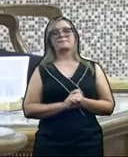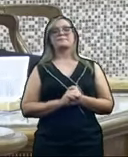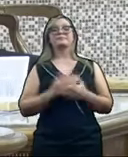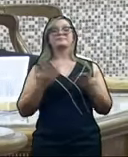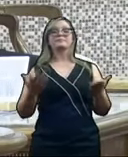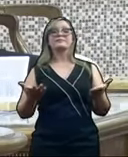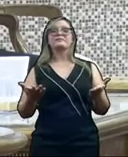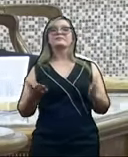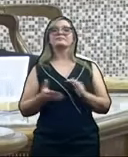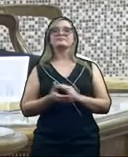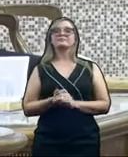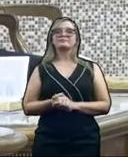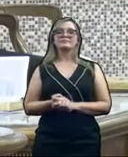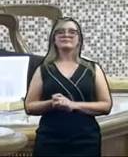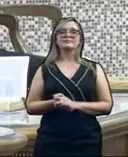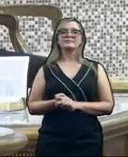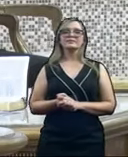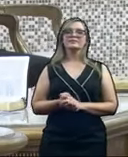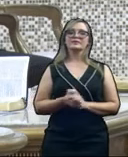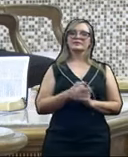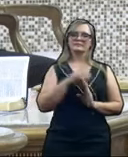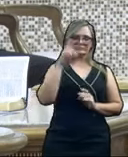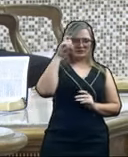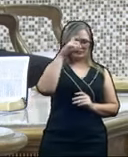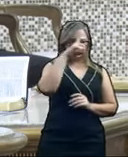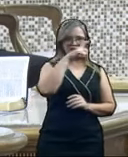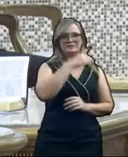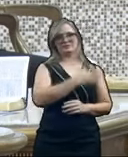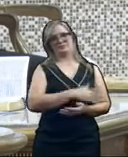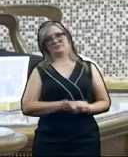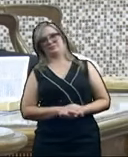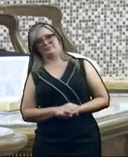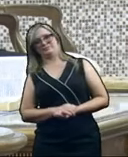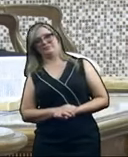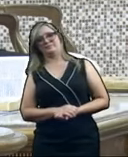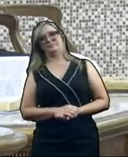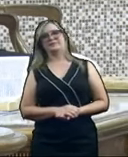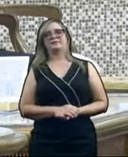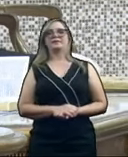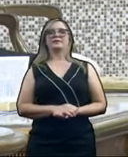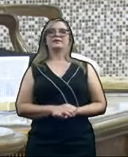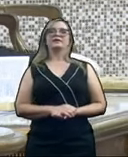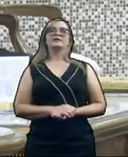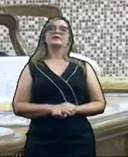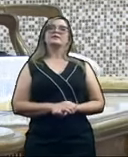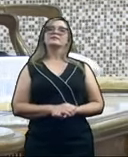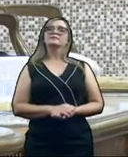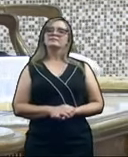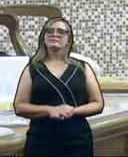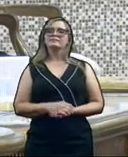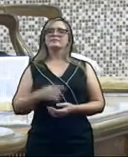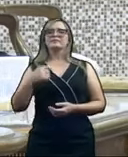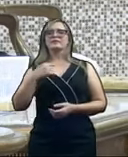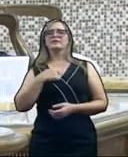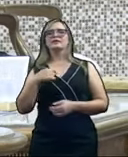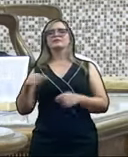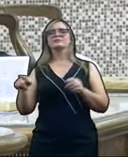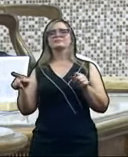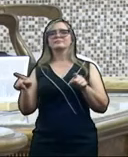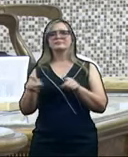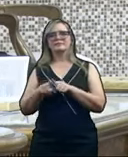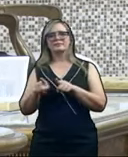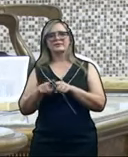falar para nós que ia fazer frio lá para as coisas isso e vai Pegou chuva NF eu estava sem blusa